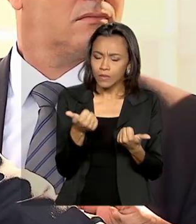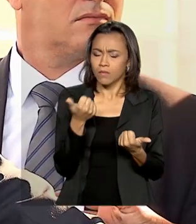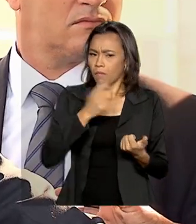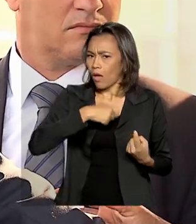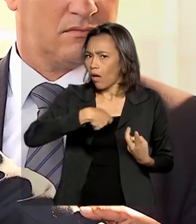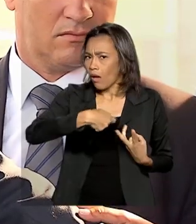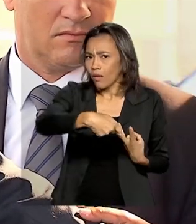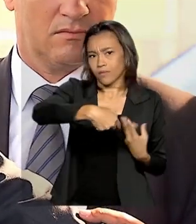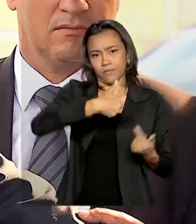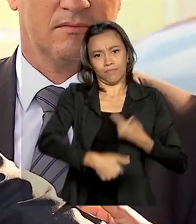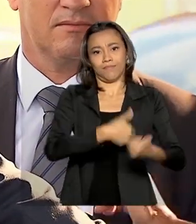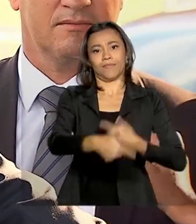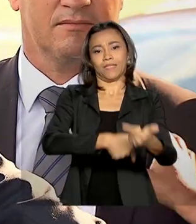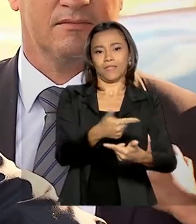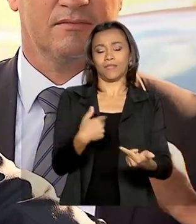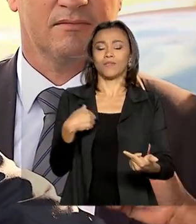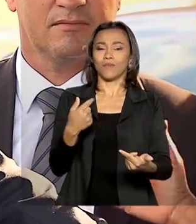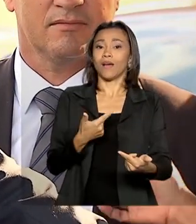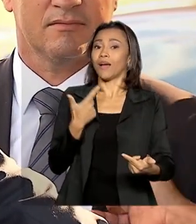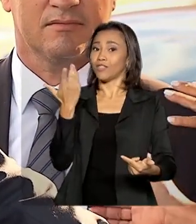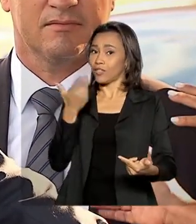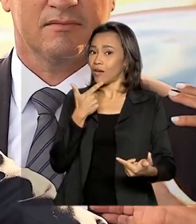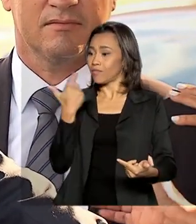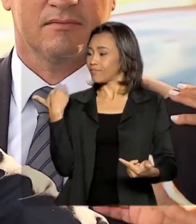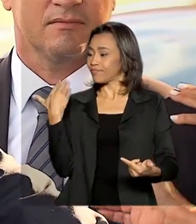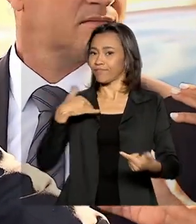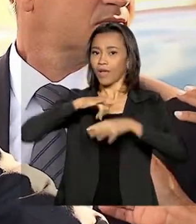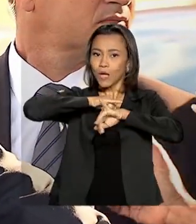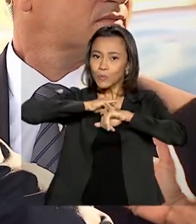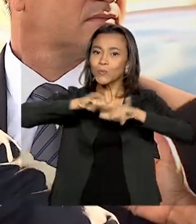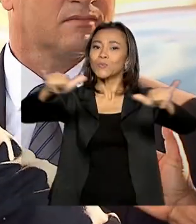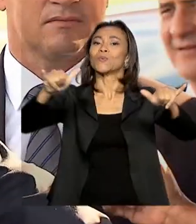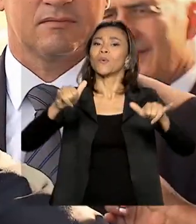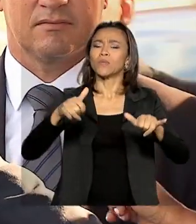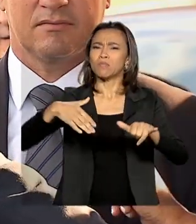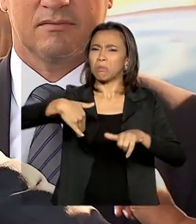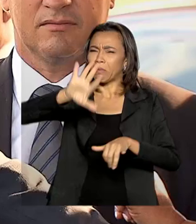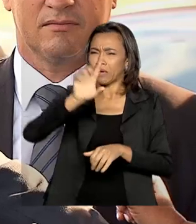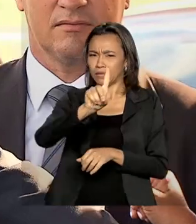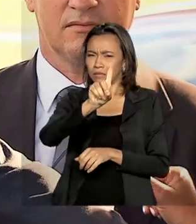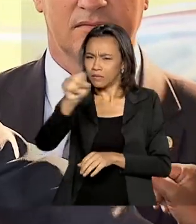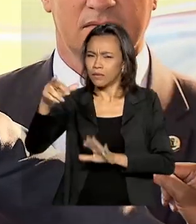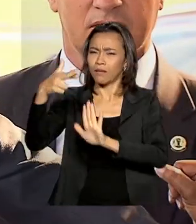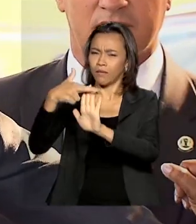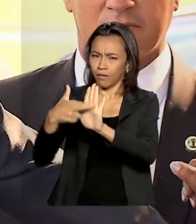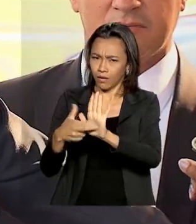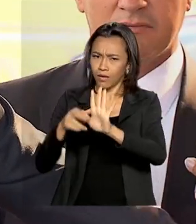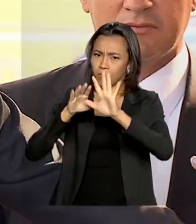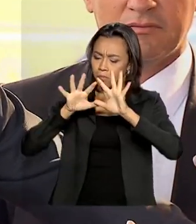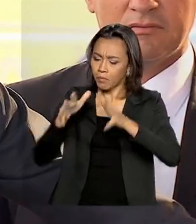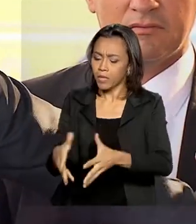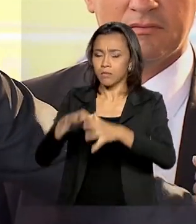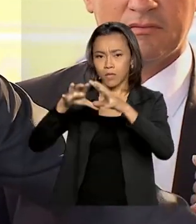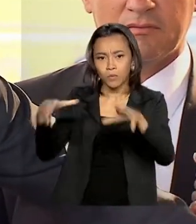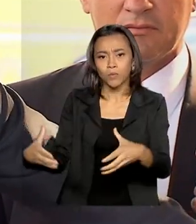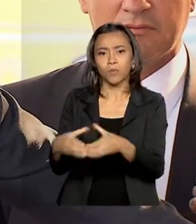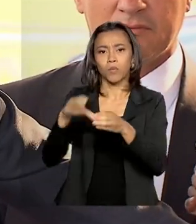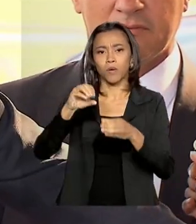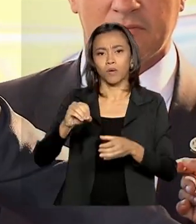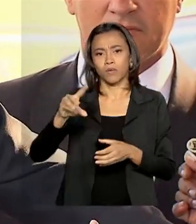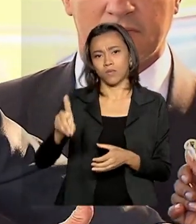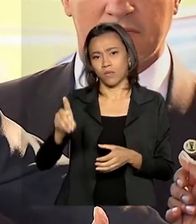obviamente. Houve o anúncio. São mais de 100 requisitos para você ser aceito. Estamos bastante